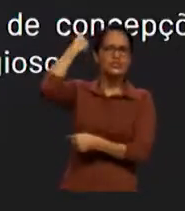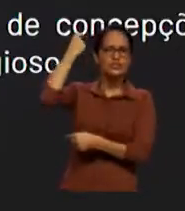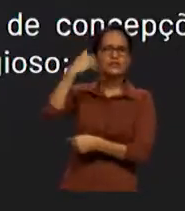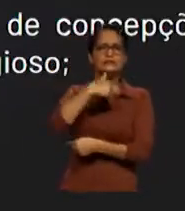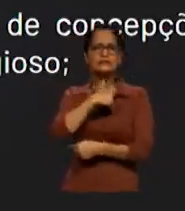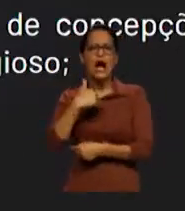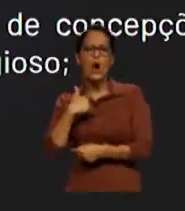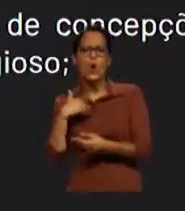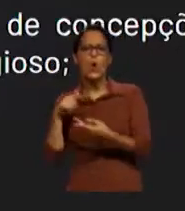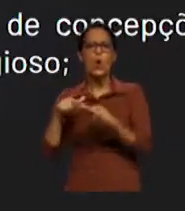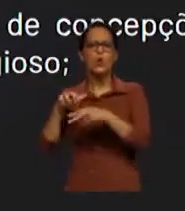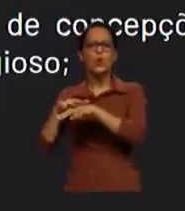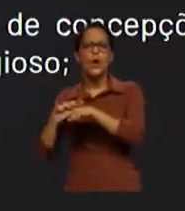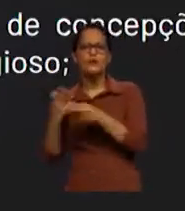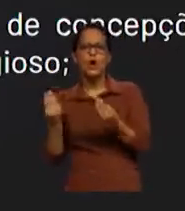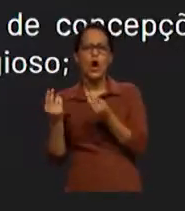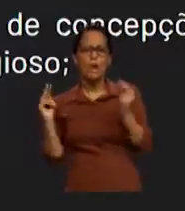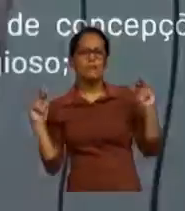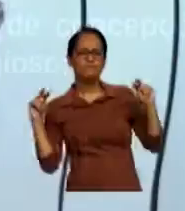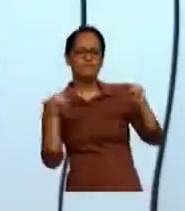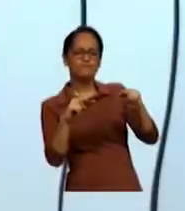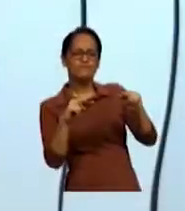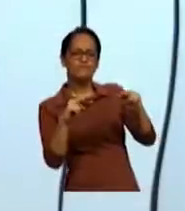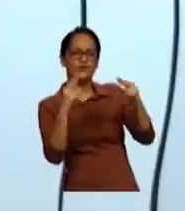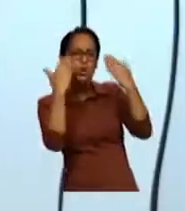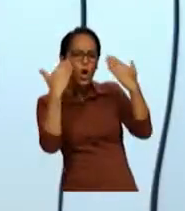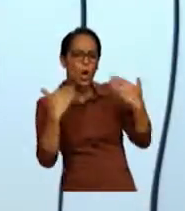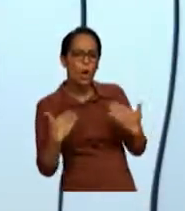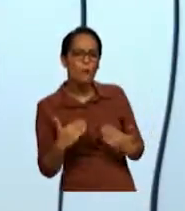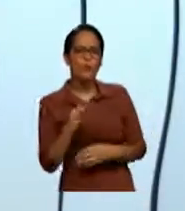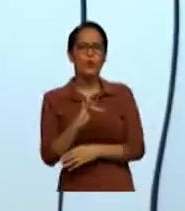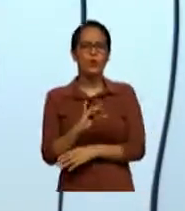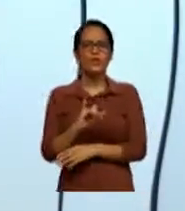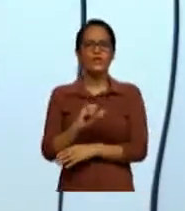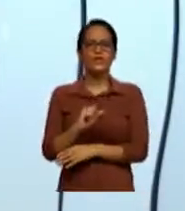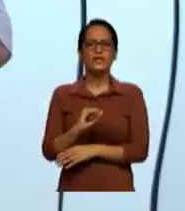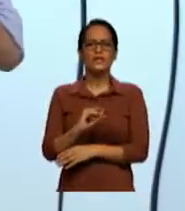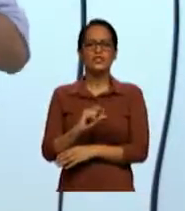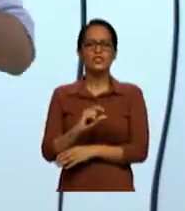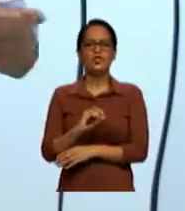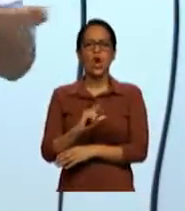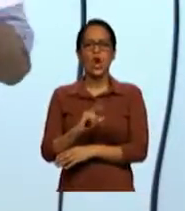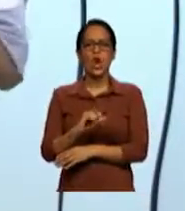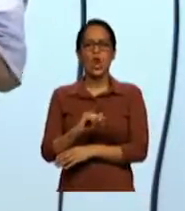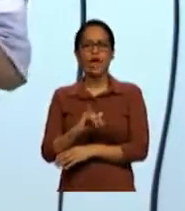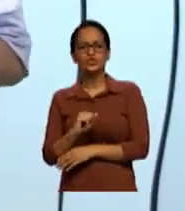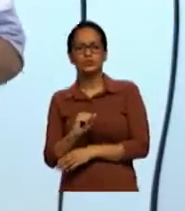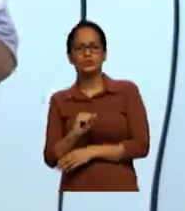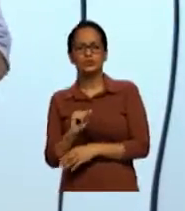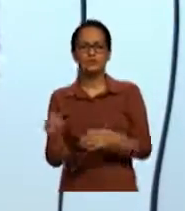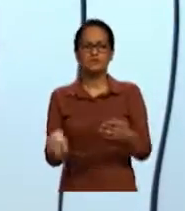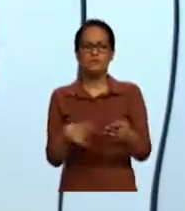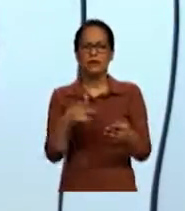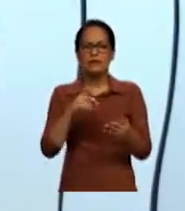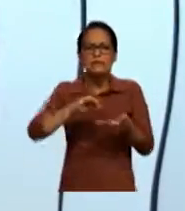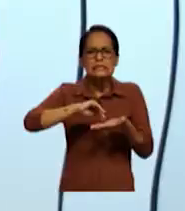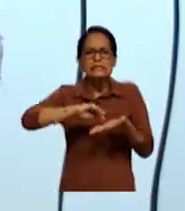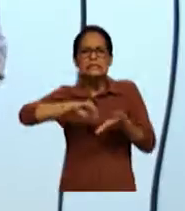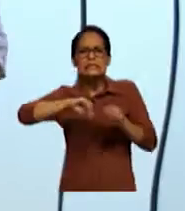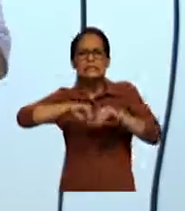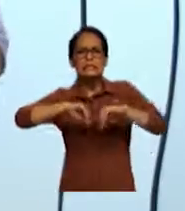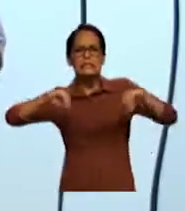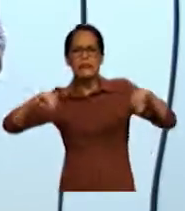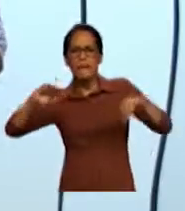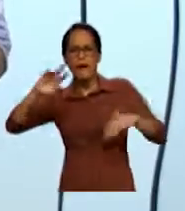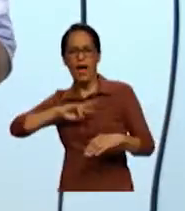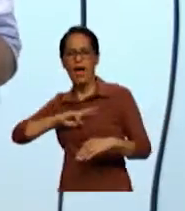doenças através de concepções fisiológicas e racionais, não associando ao mítico religioso.